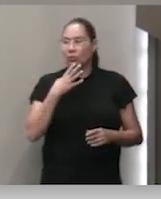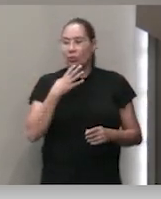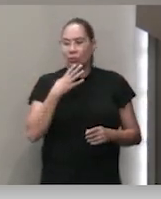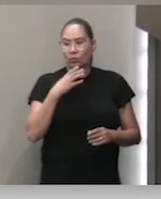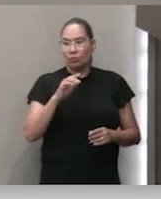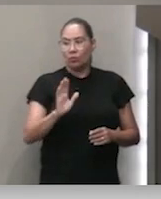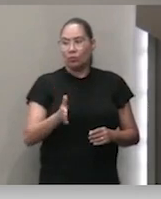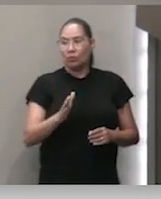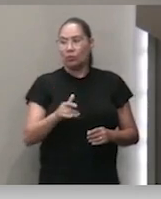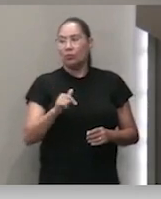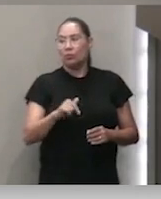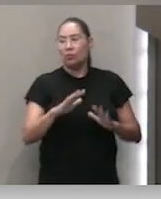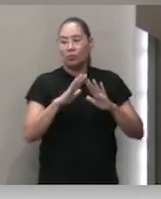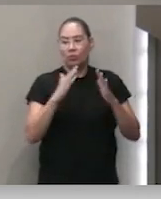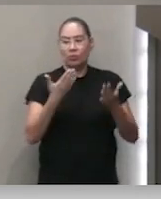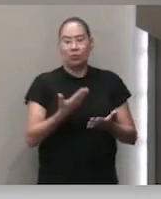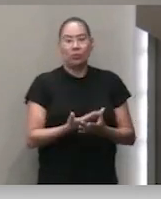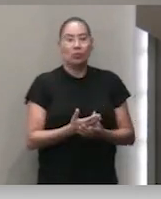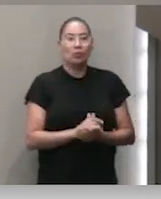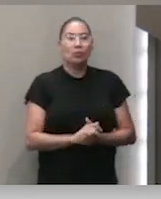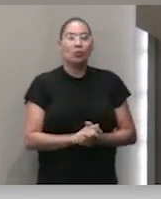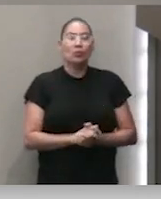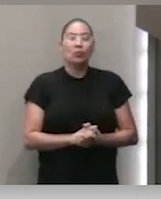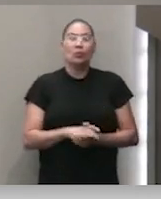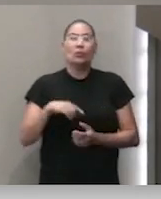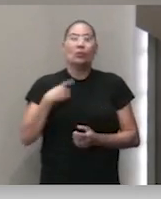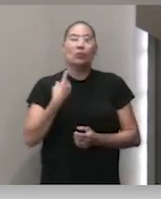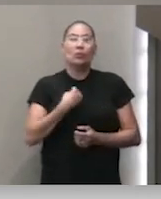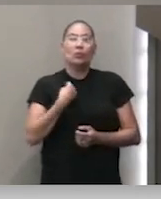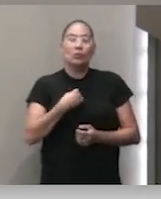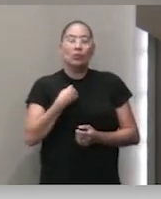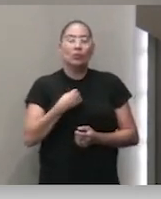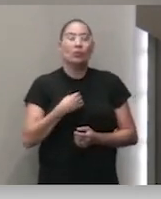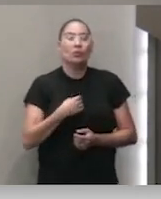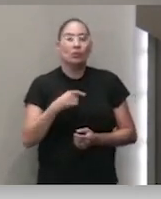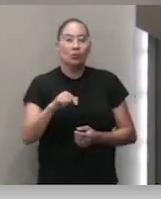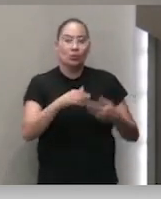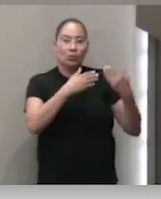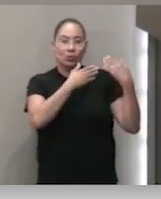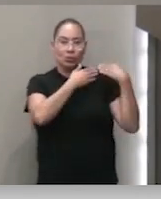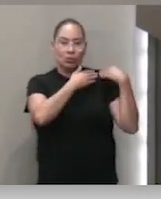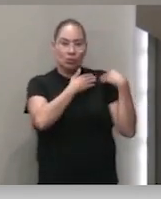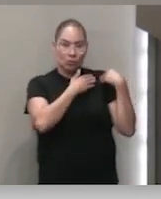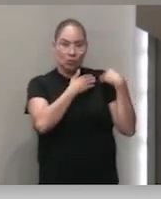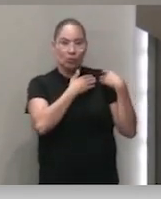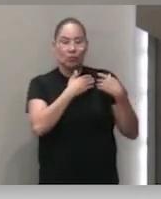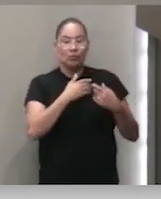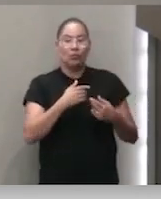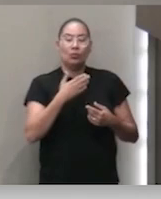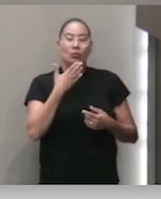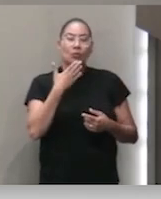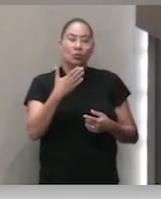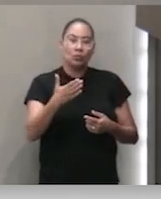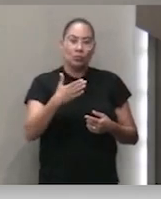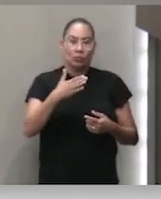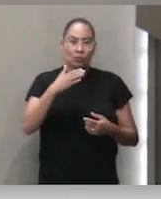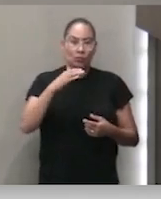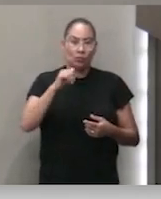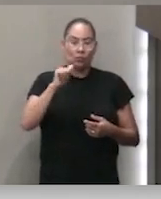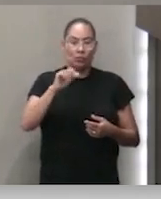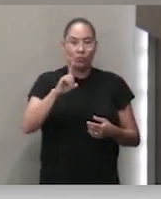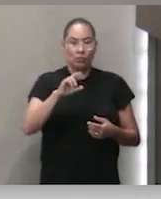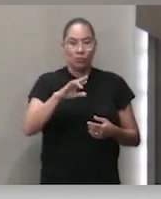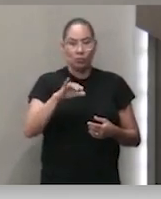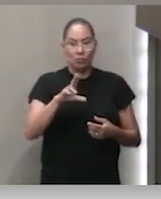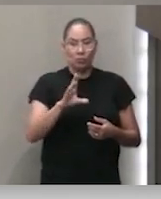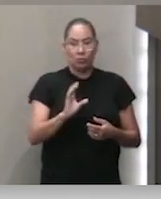aquela escola também. E estamos, então, nessa atribuição, imbuídos dessa tarefa de levar essa demanda para o secretário Adriano, também